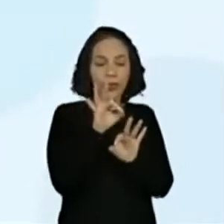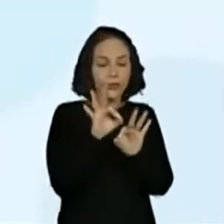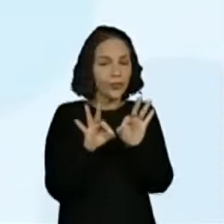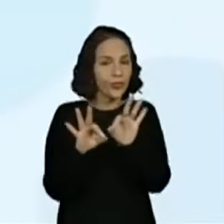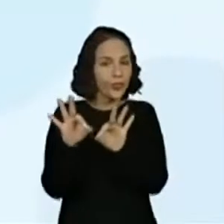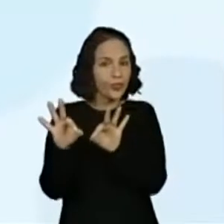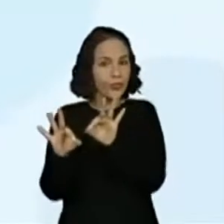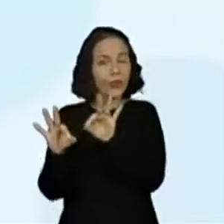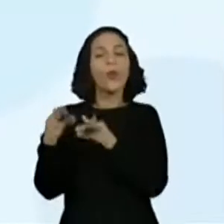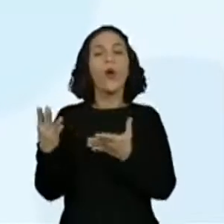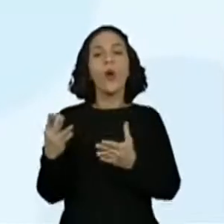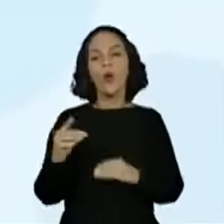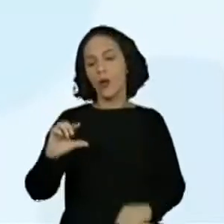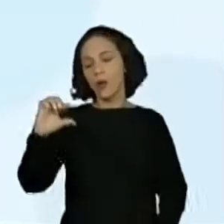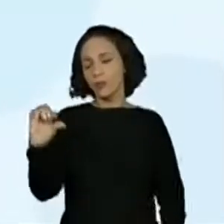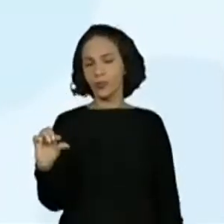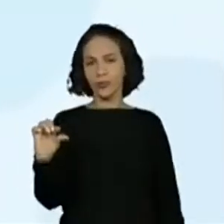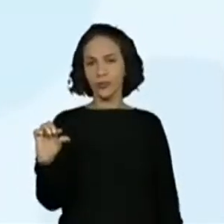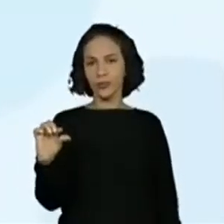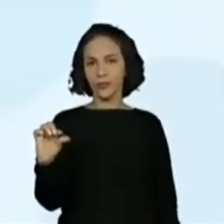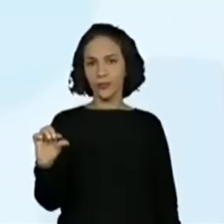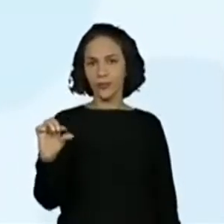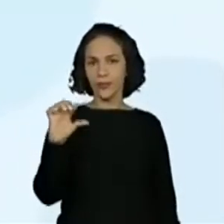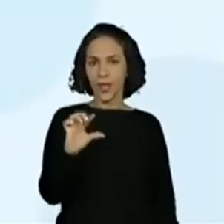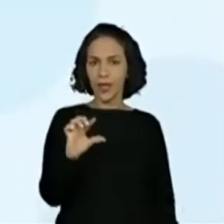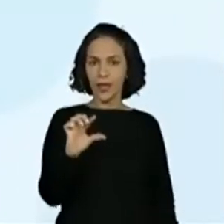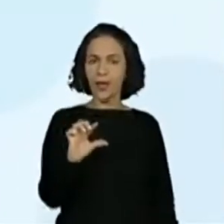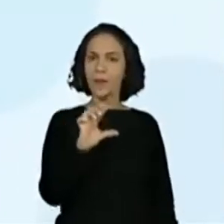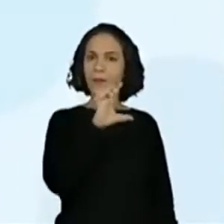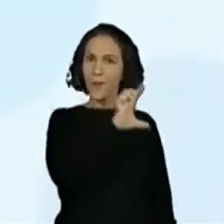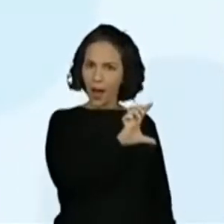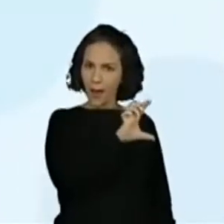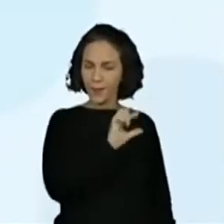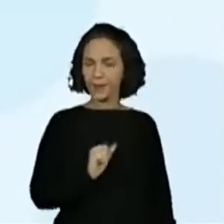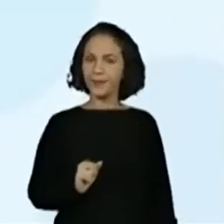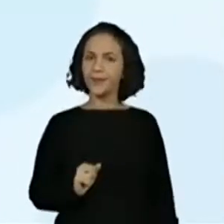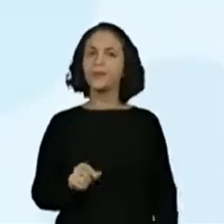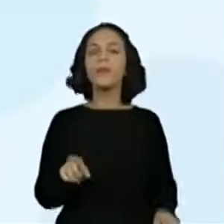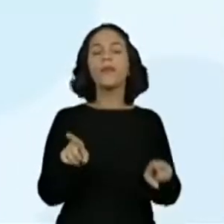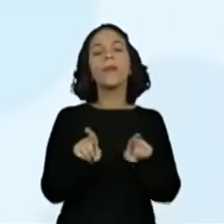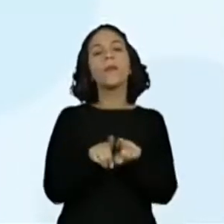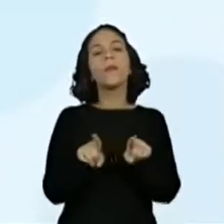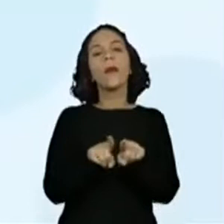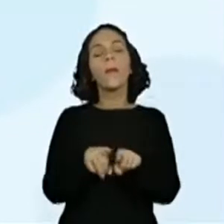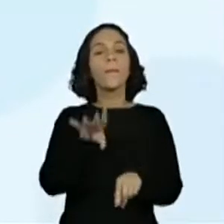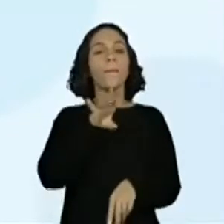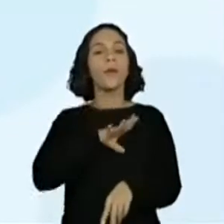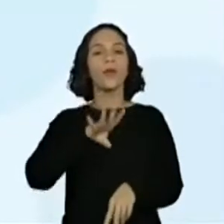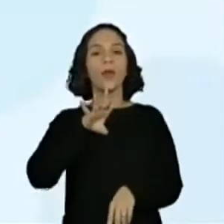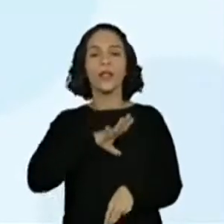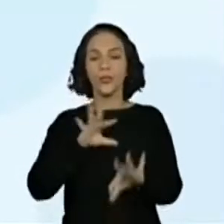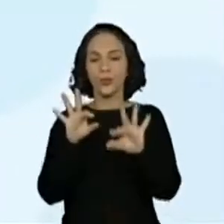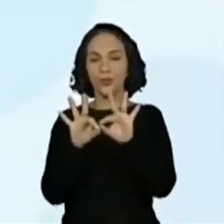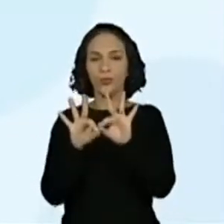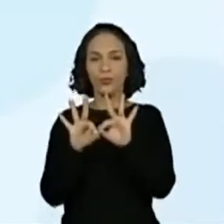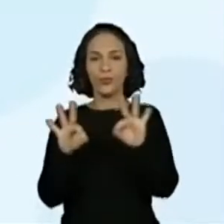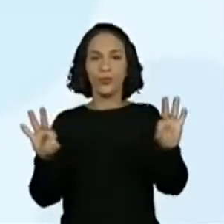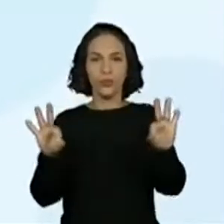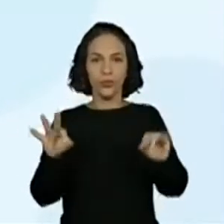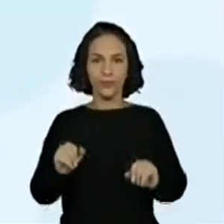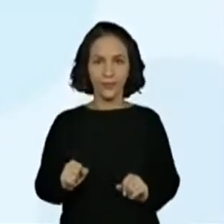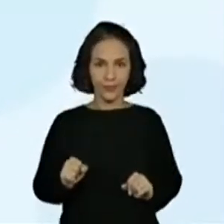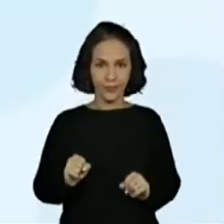números apresentados, do menor para o maior, e nós precisamos também escrevê-los por